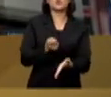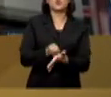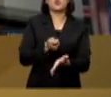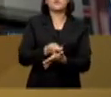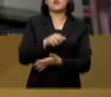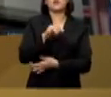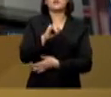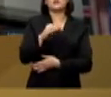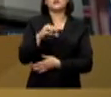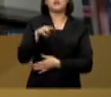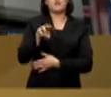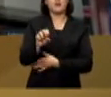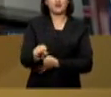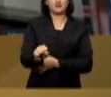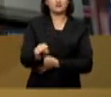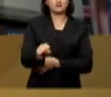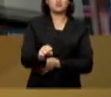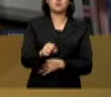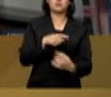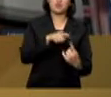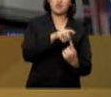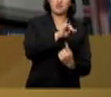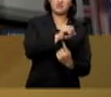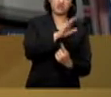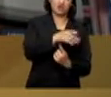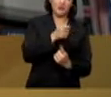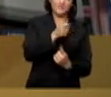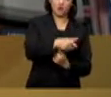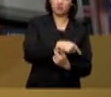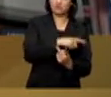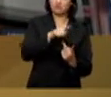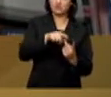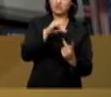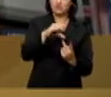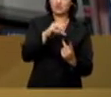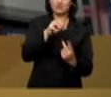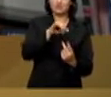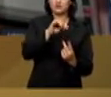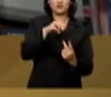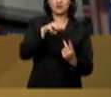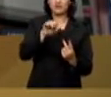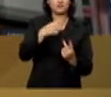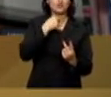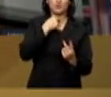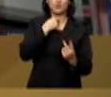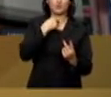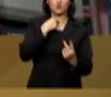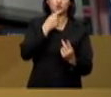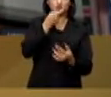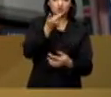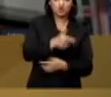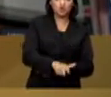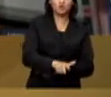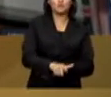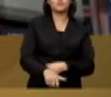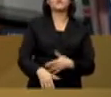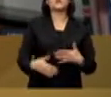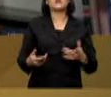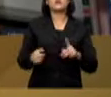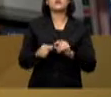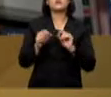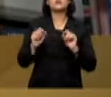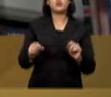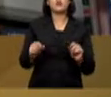ICMS. Efeitos práticos: pacificar a incidência do ISS nas operações com